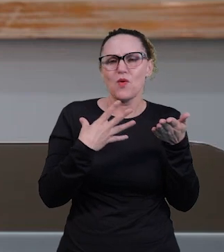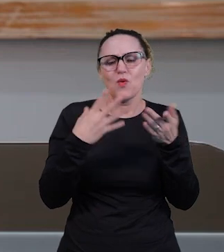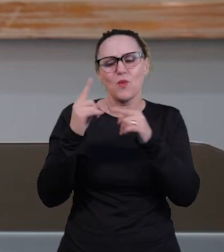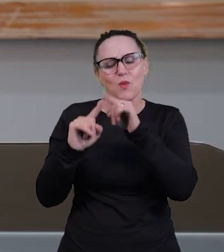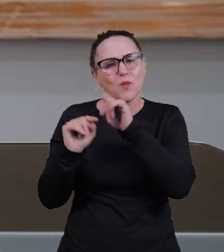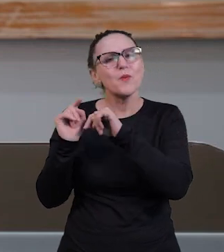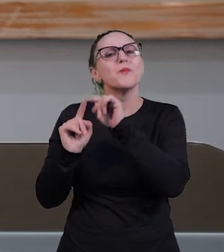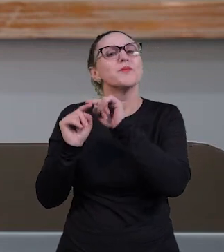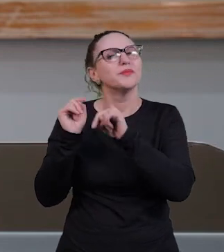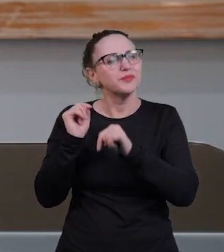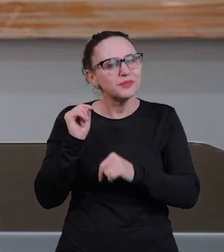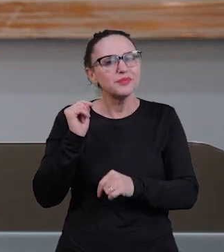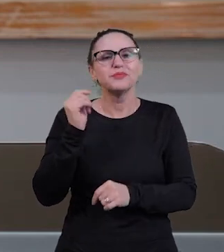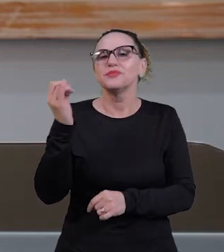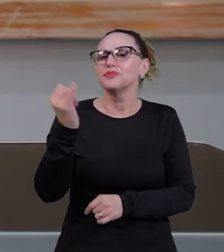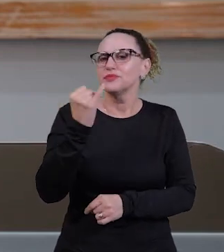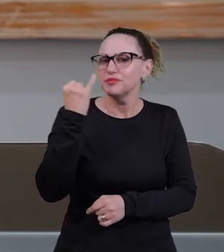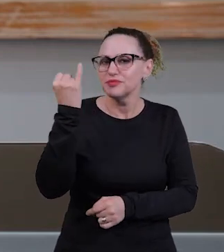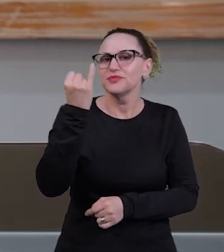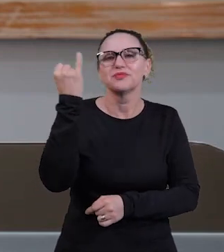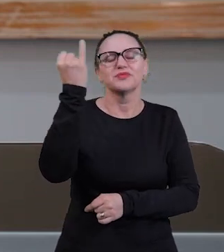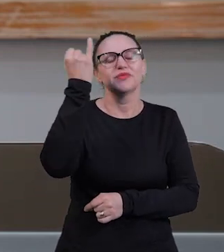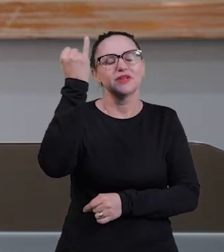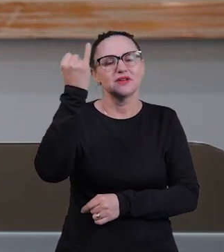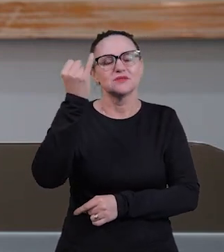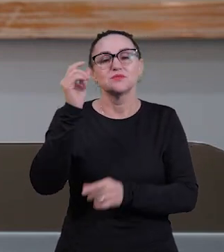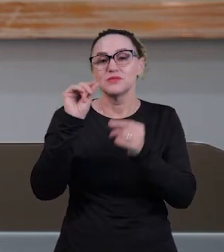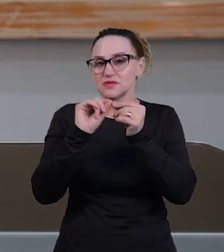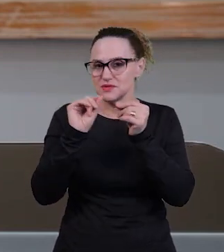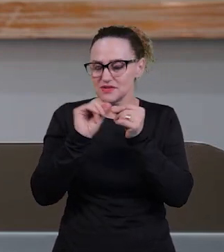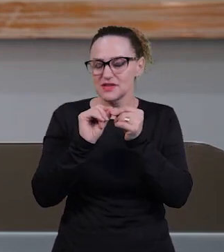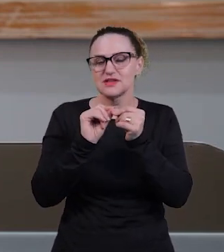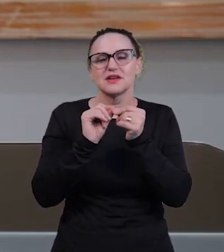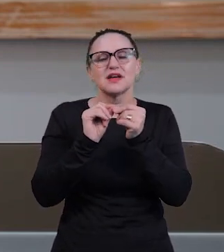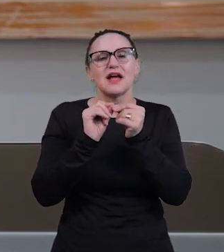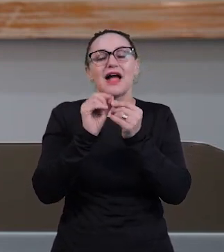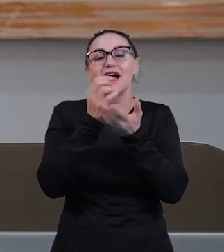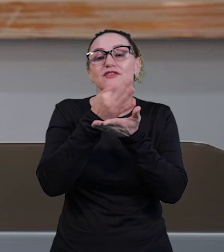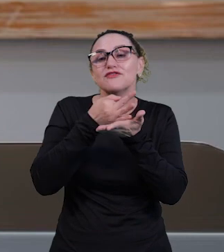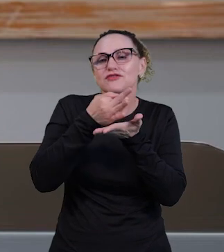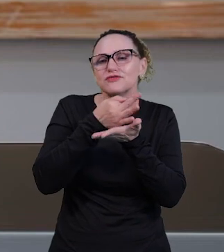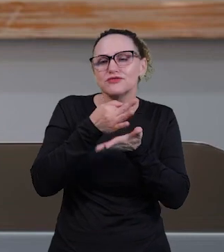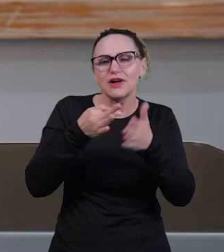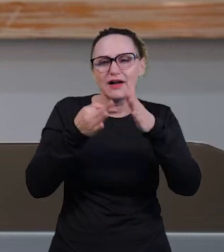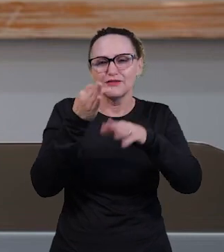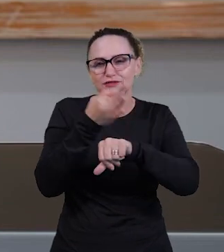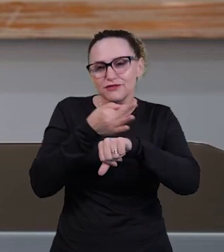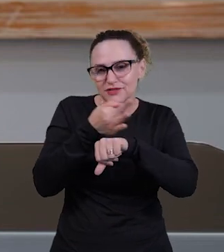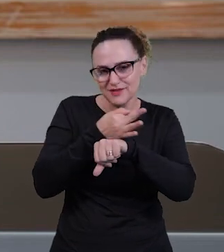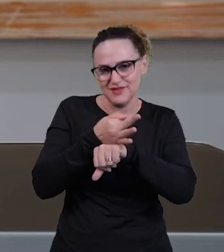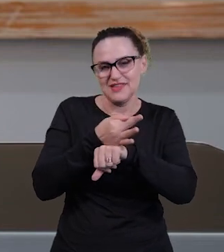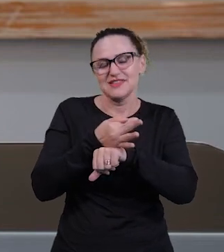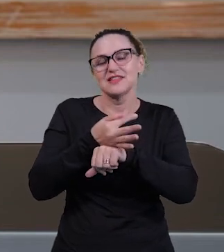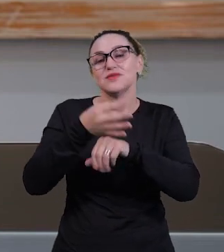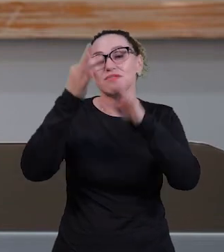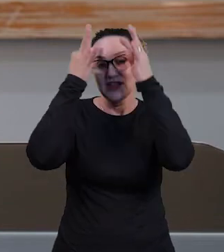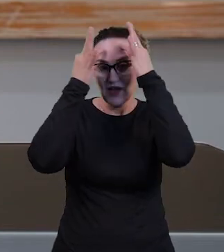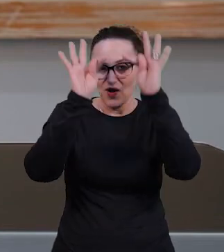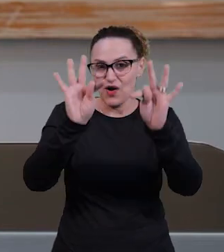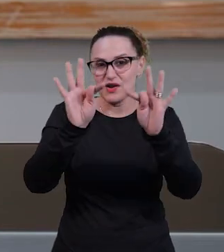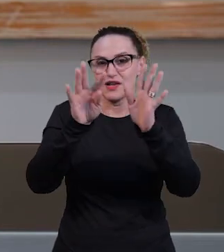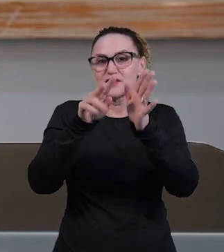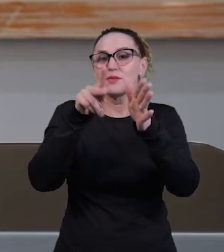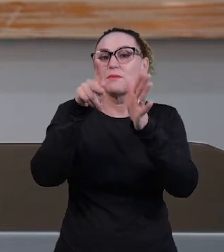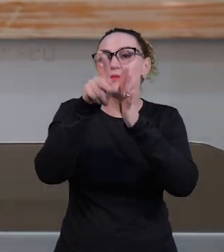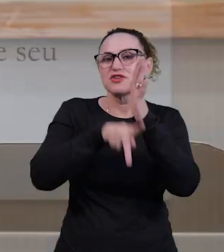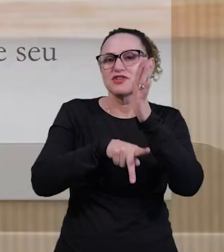ferramentas mais imprescindíveis para que possamos realizar a nossa fundamentação teórica do projeto de pesquisa. E